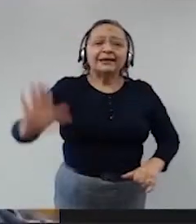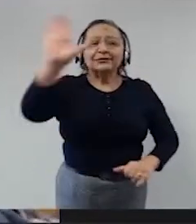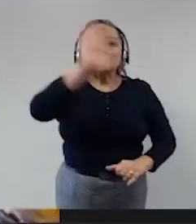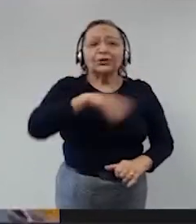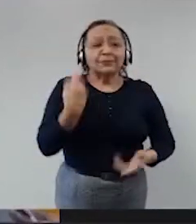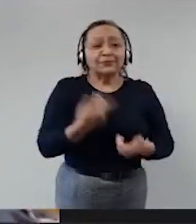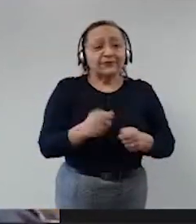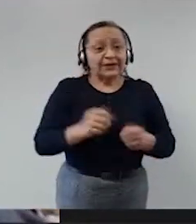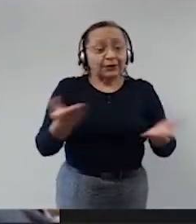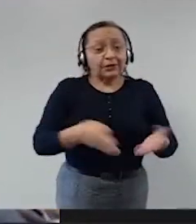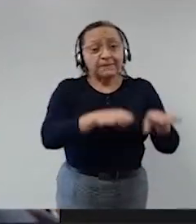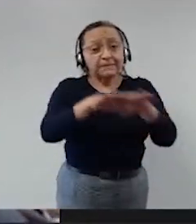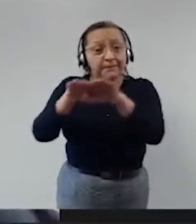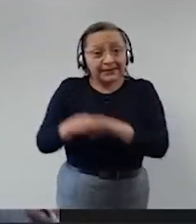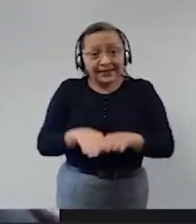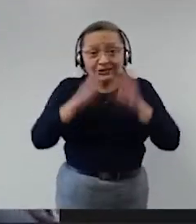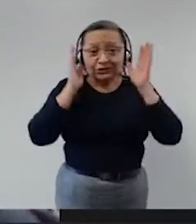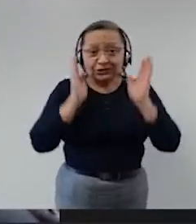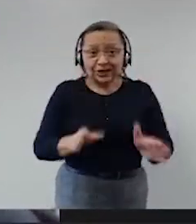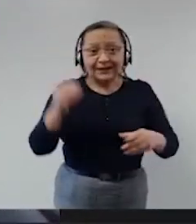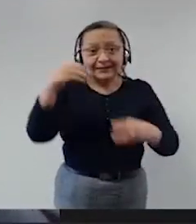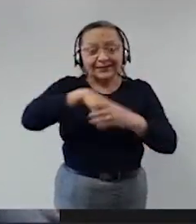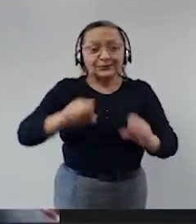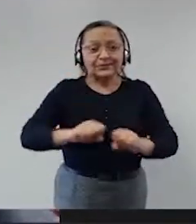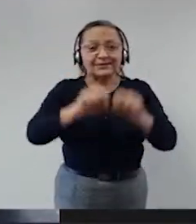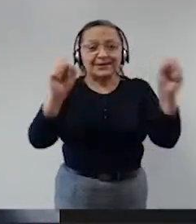fazendo de paridade já no sistema da OAB.